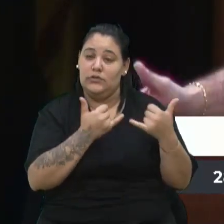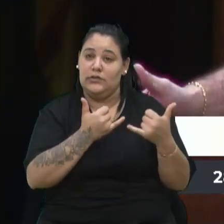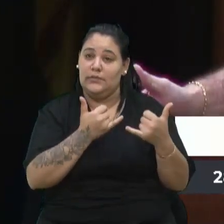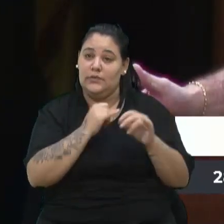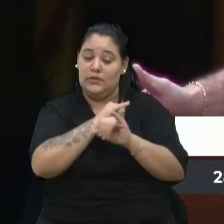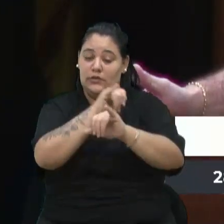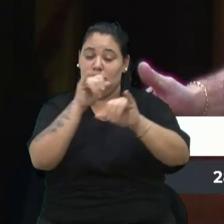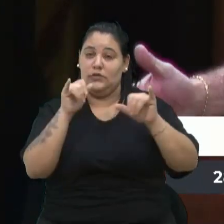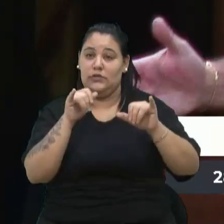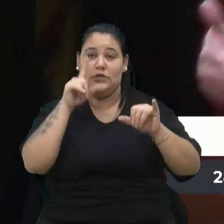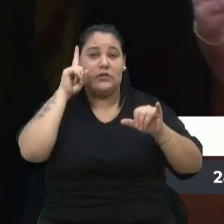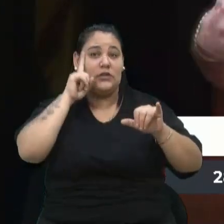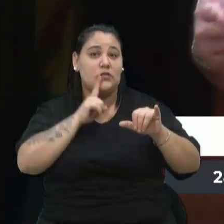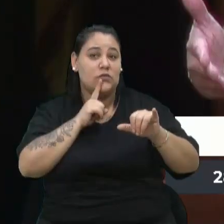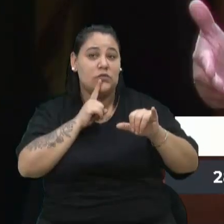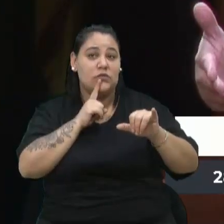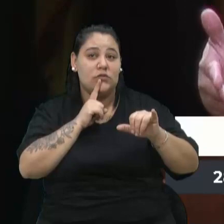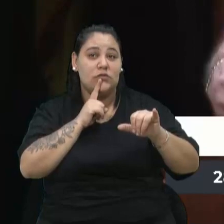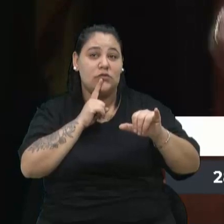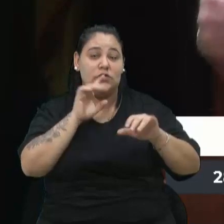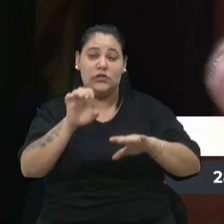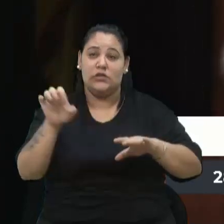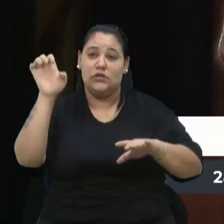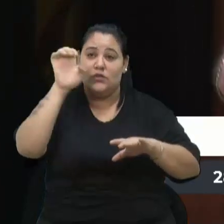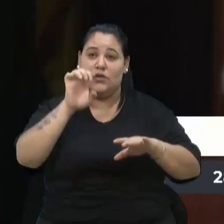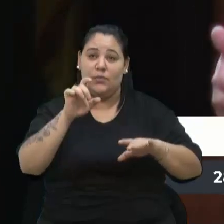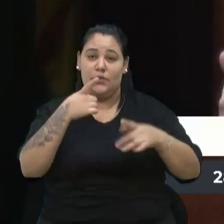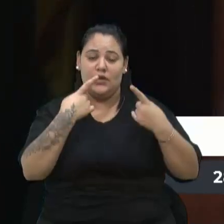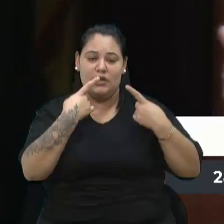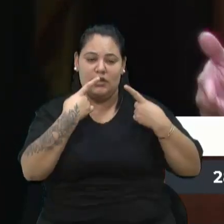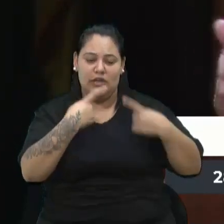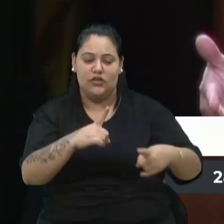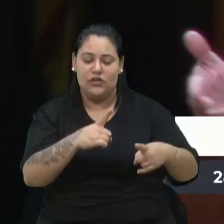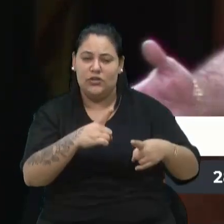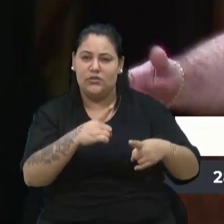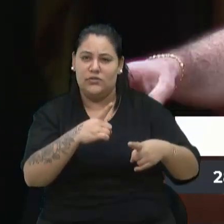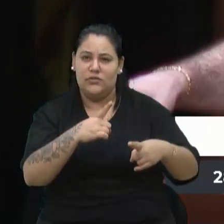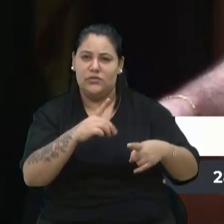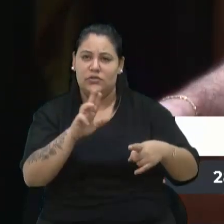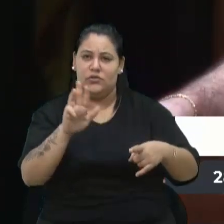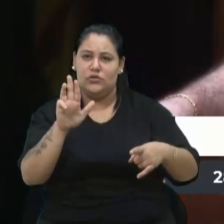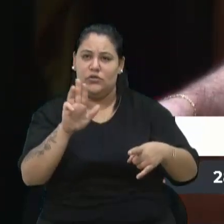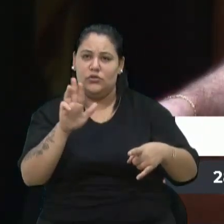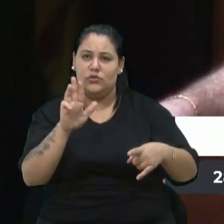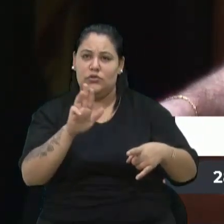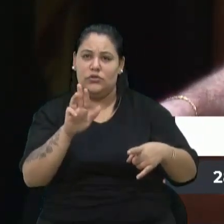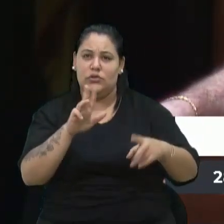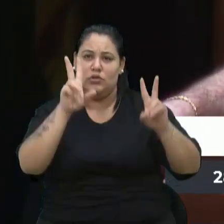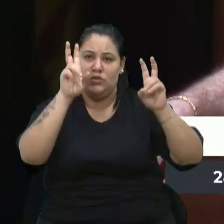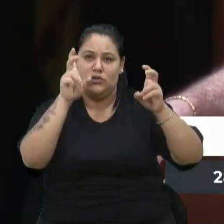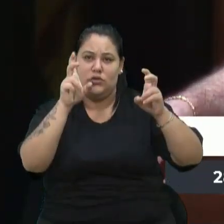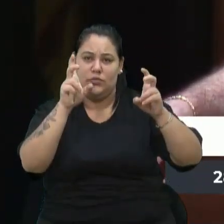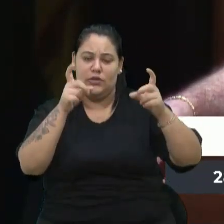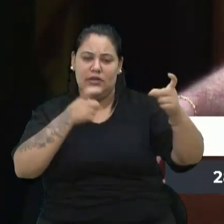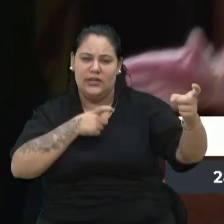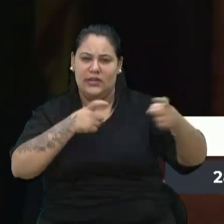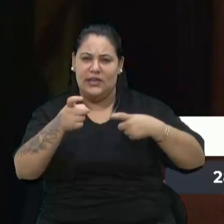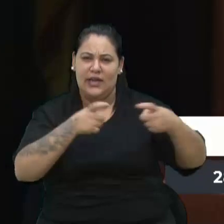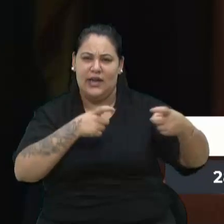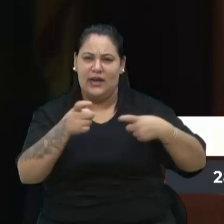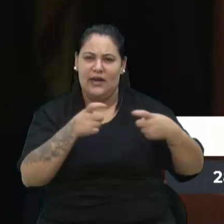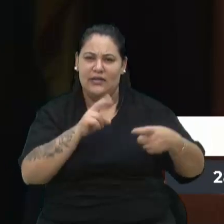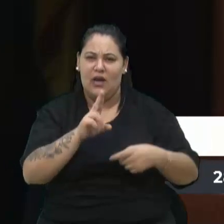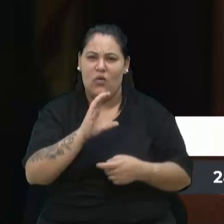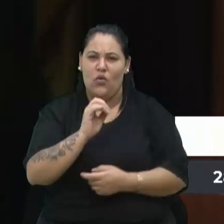aqui, Estados Unidos e União Europeia criticam declarações de Lula sobre guerra na Ucrânia. Então, como